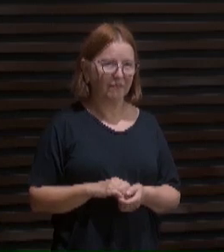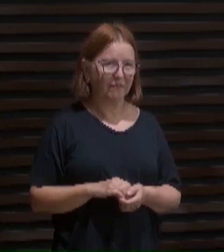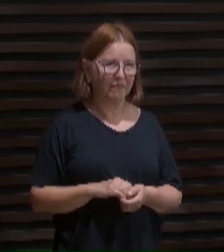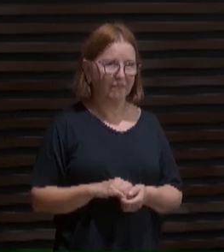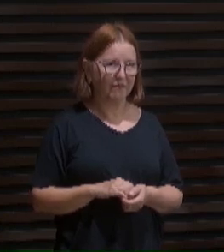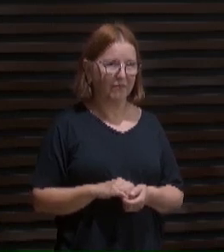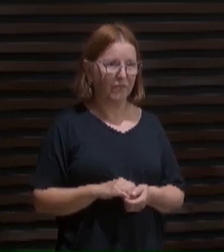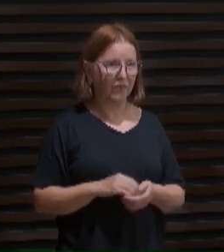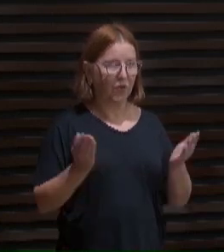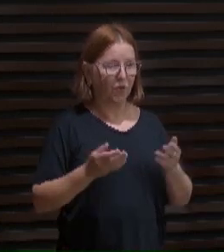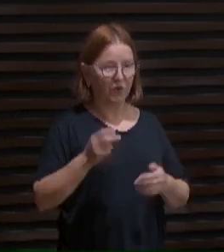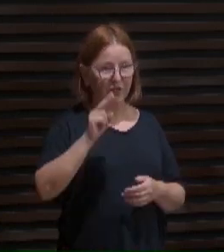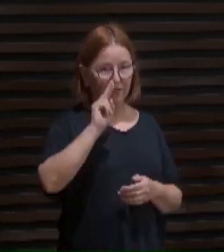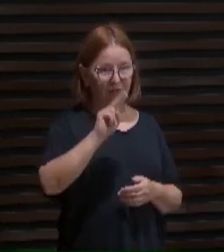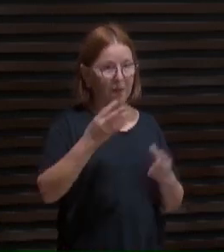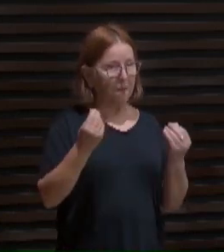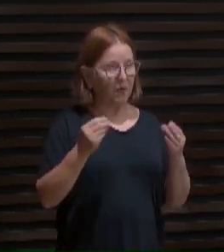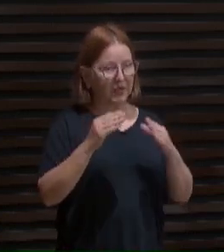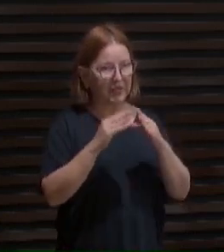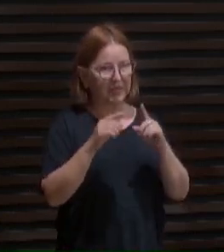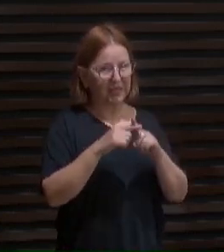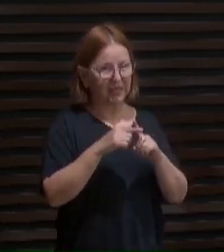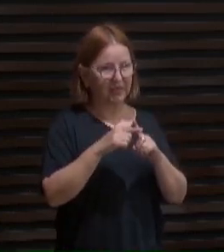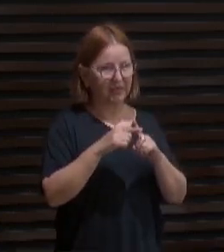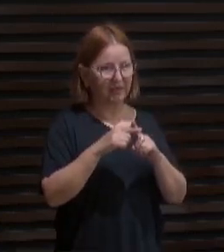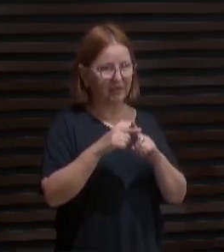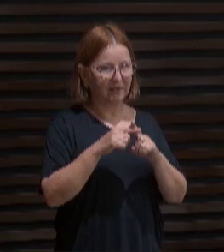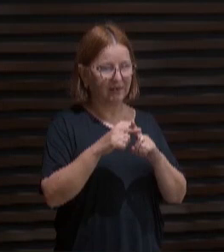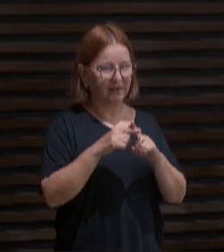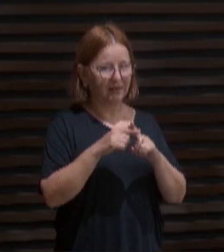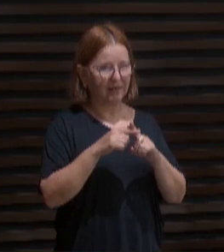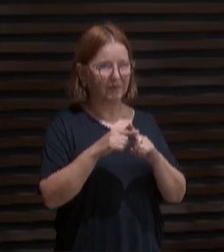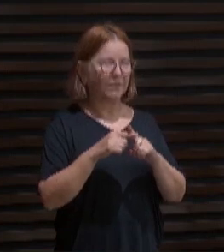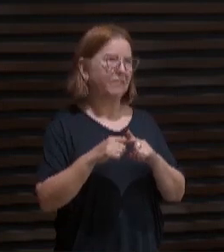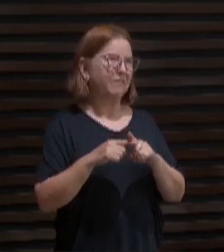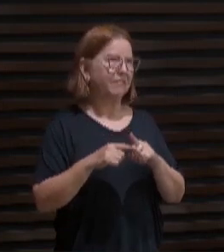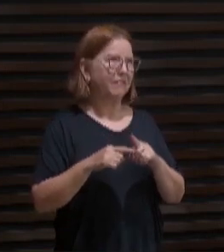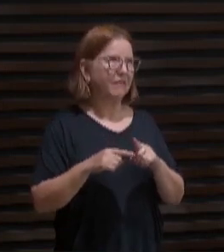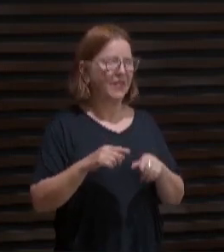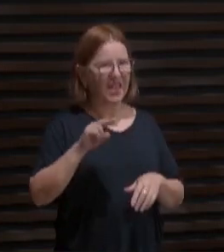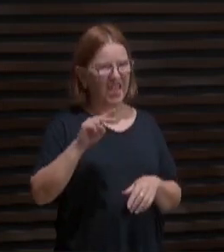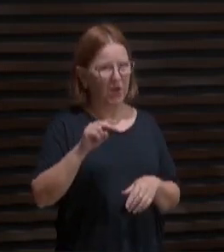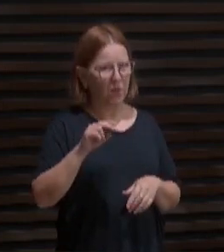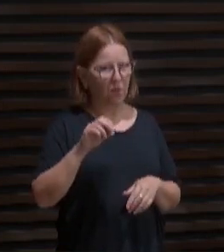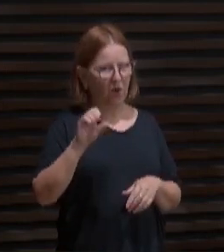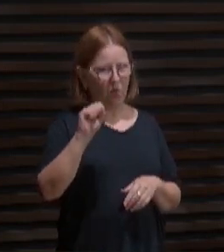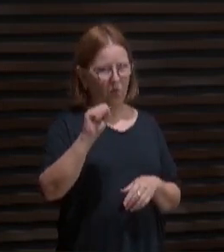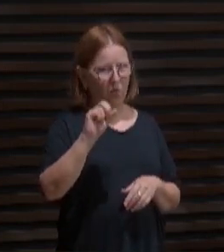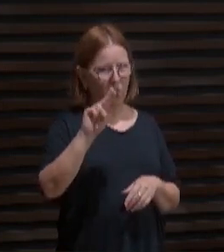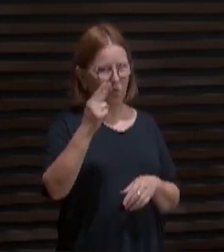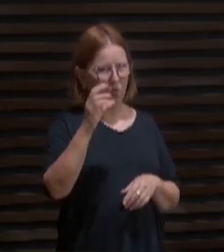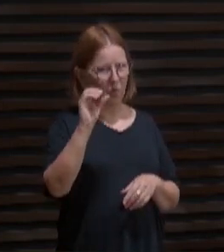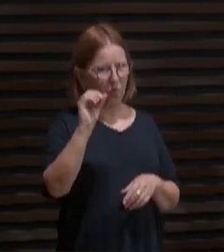Hoje a gente vê muitas igrejas com espetáculos de entretenimento